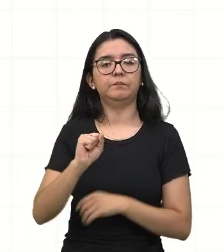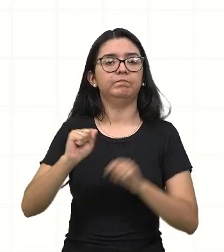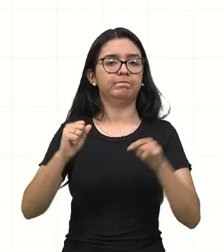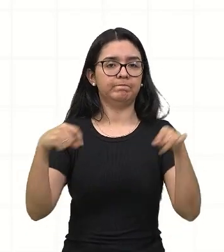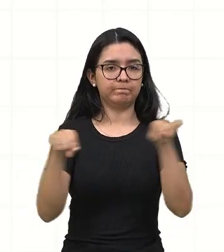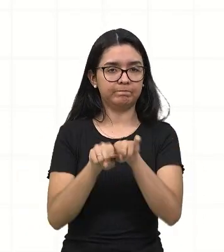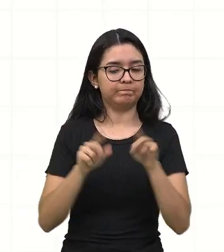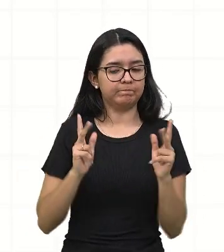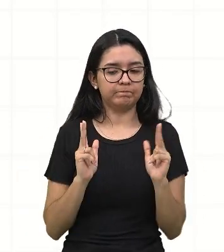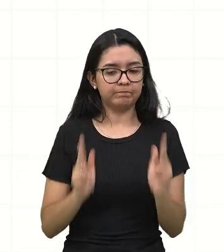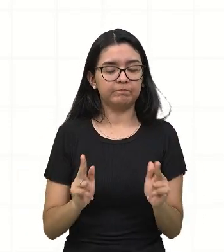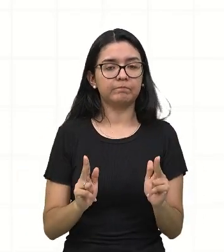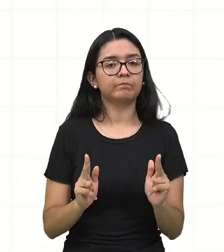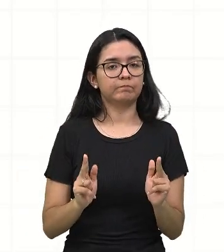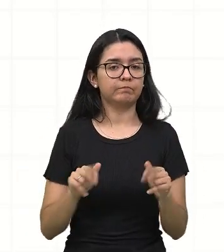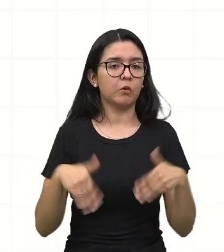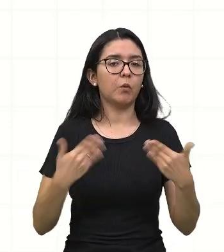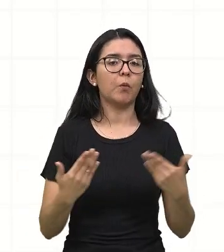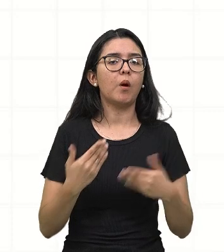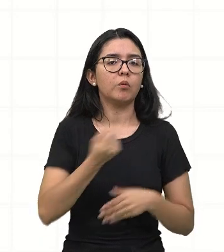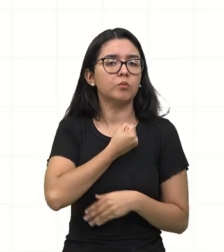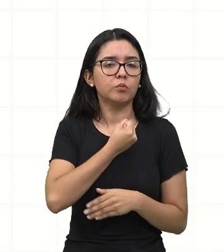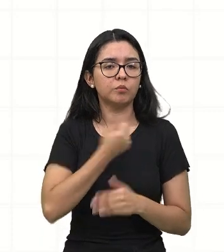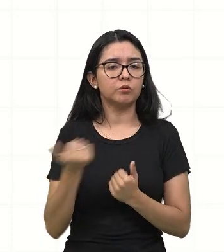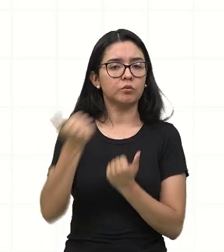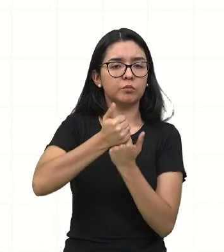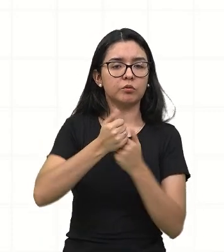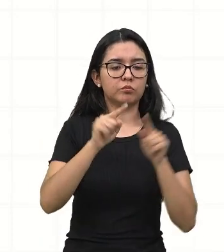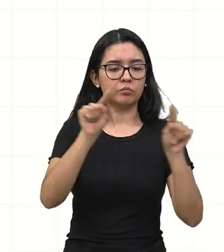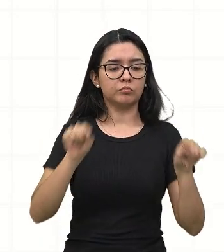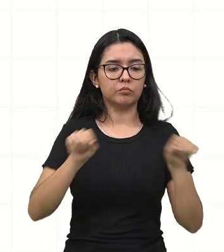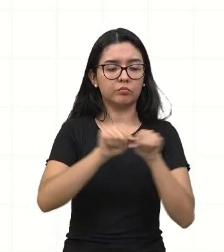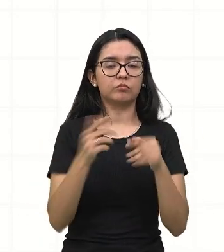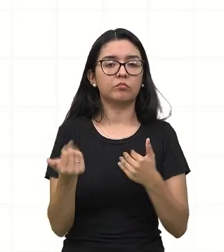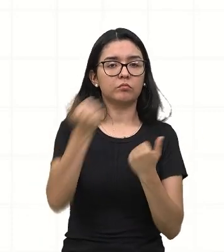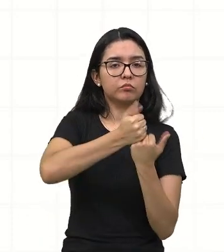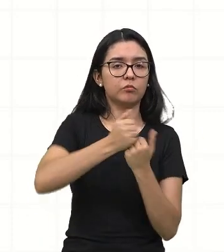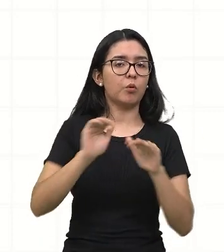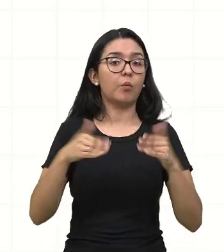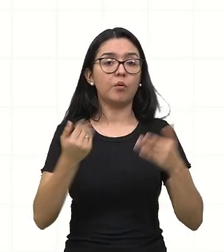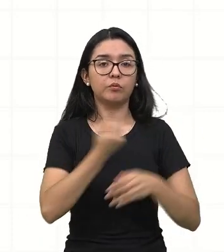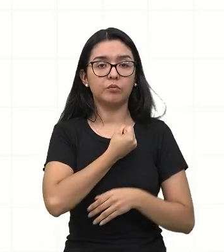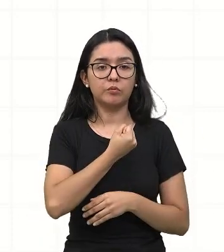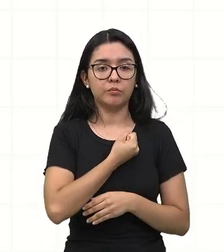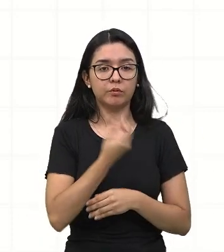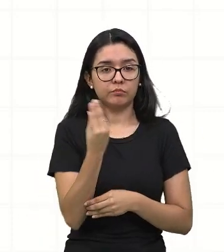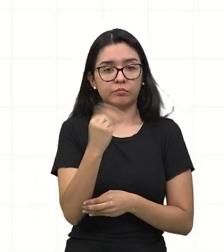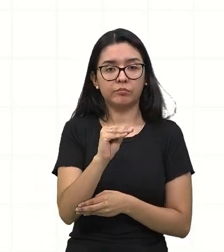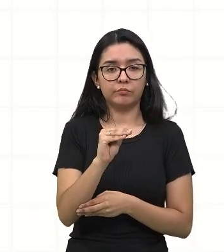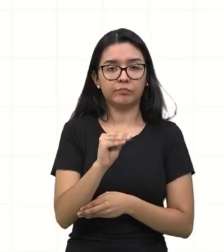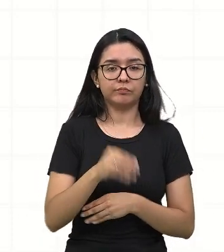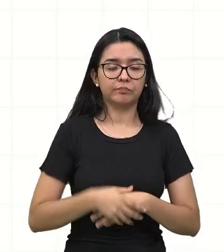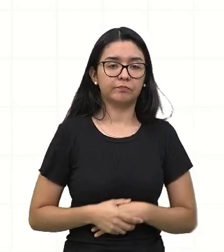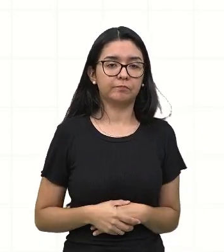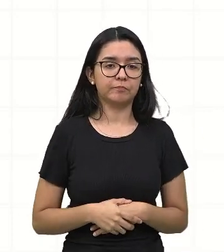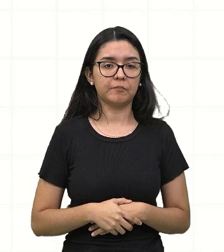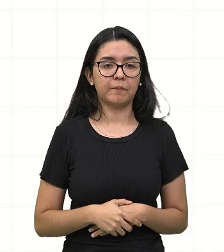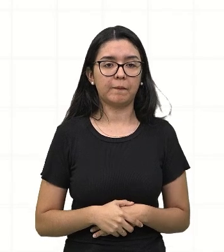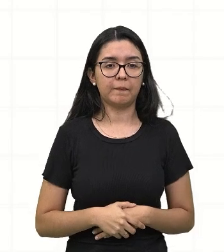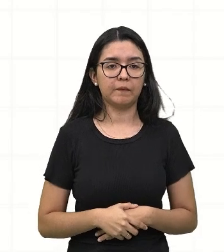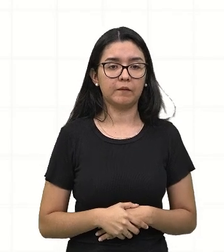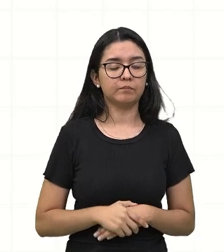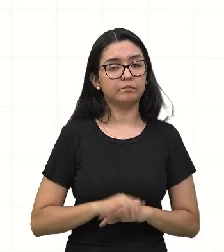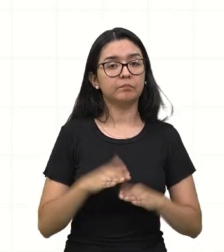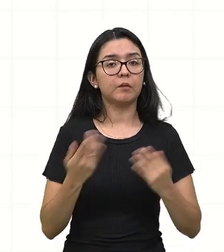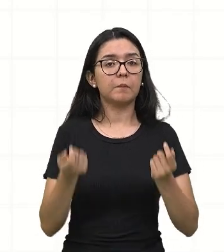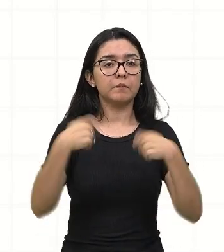48. E aí você pensa, qual número substitua o retângulo aqui, qual o número desconhecido, né, de tal